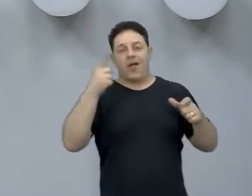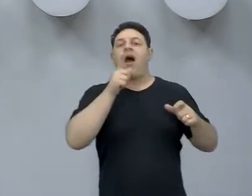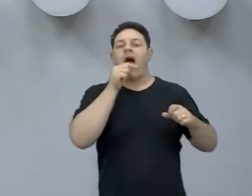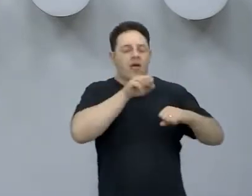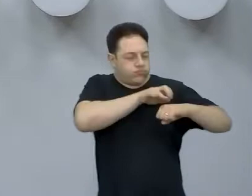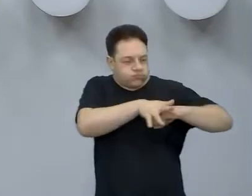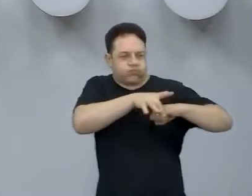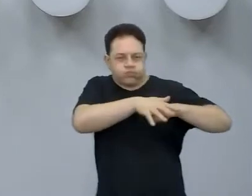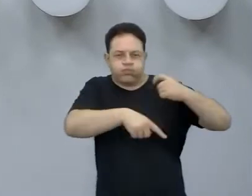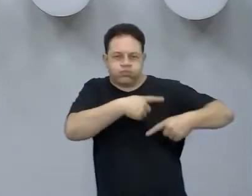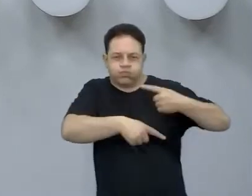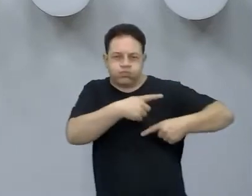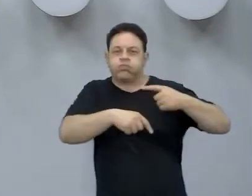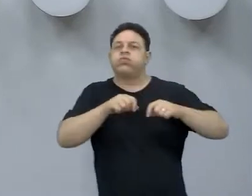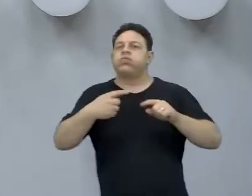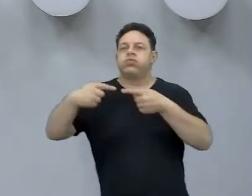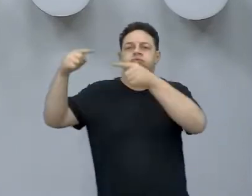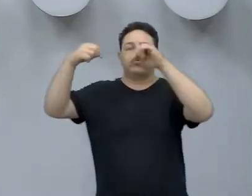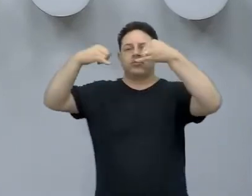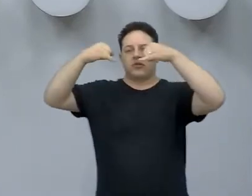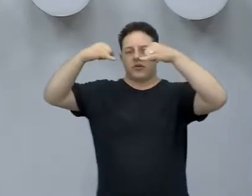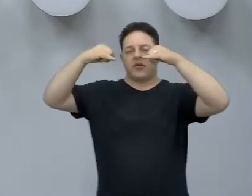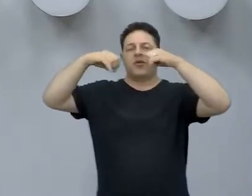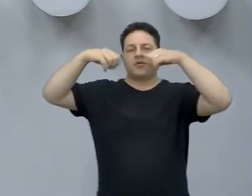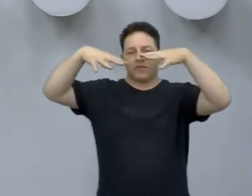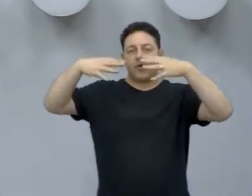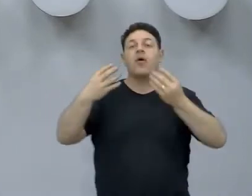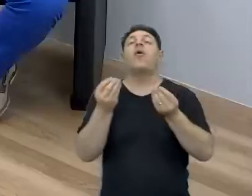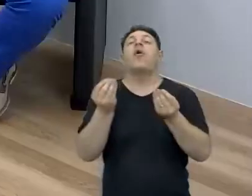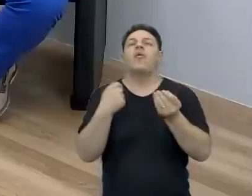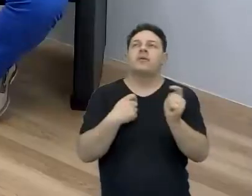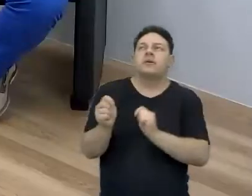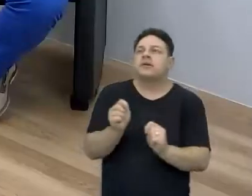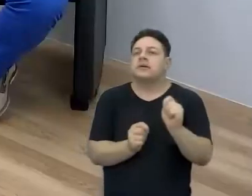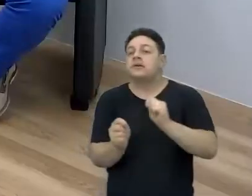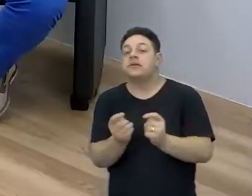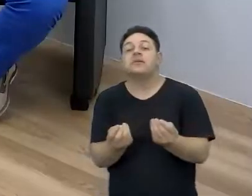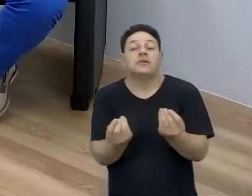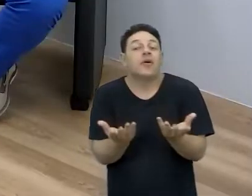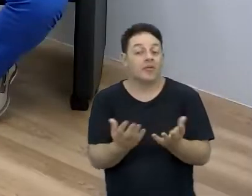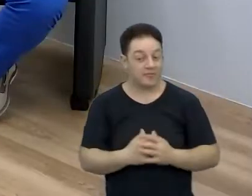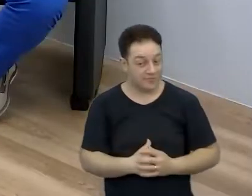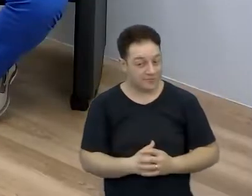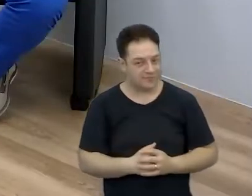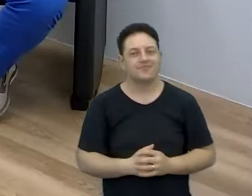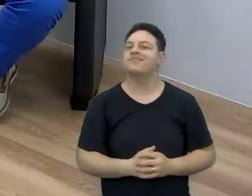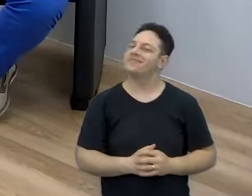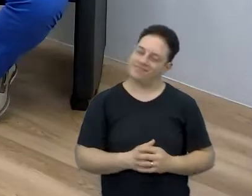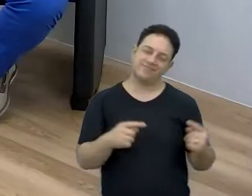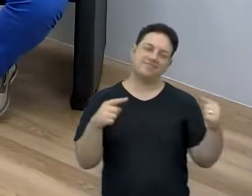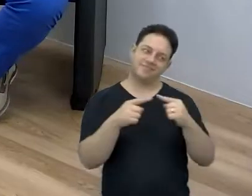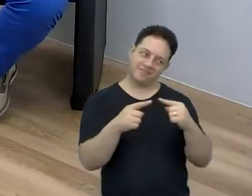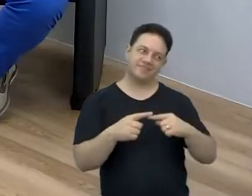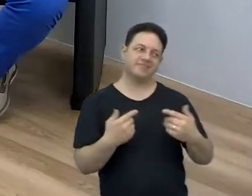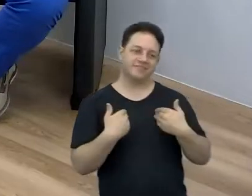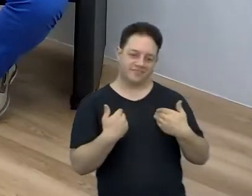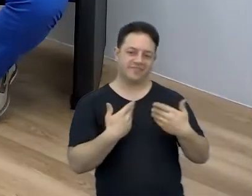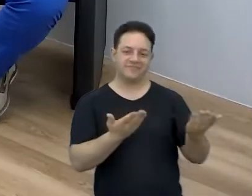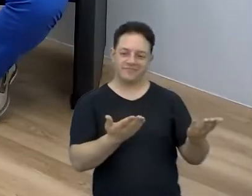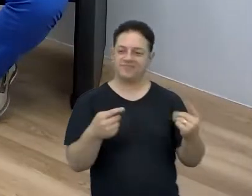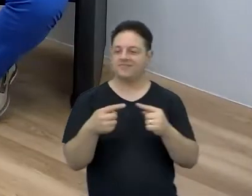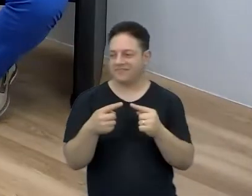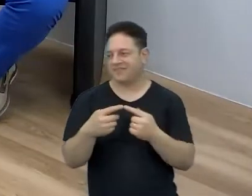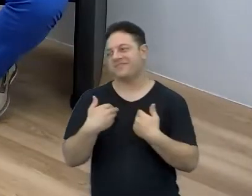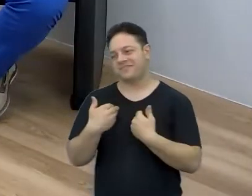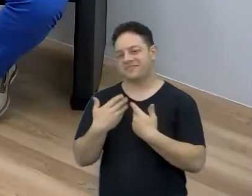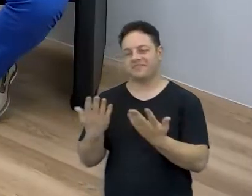Como fazemos para poupar energia dentro de casa, professor? Aí tem tudo a ver comigo. Falou de energia elétrica, falou de